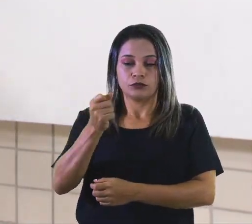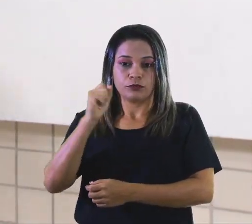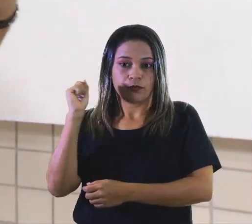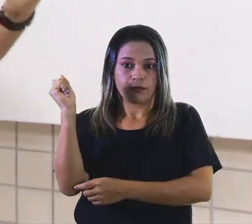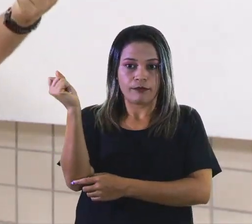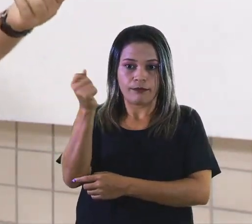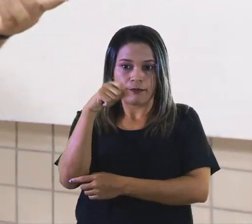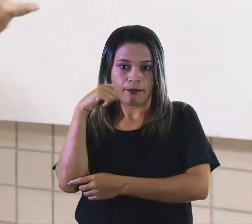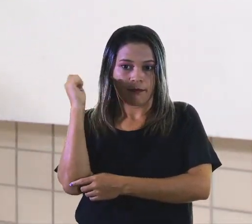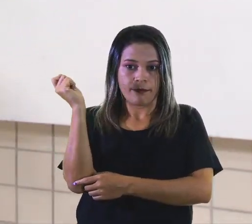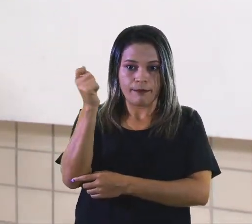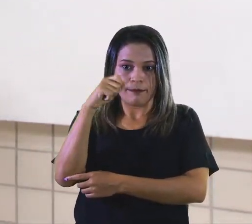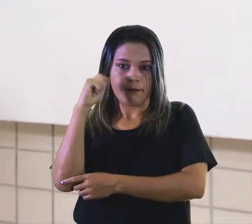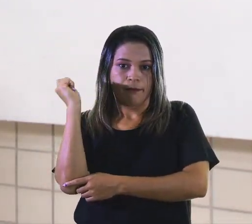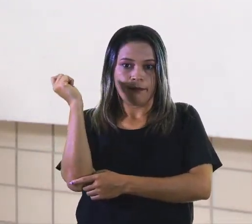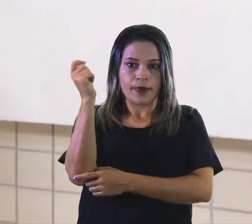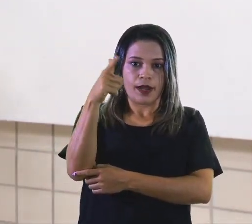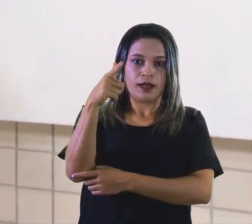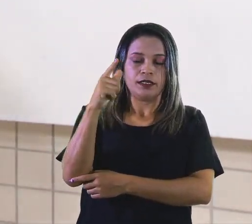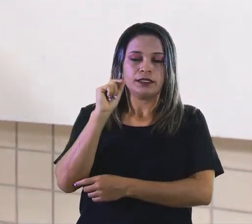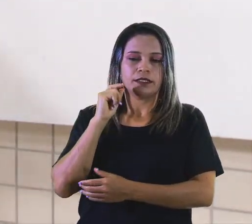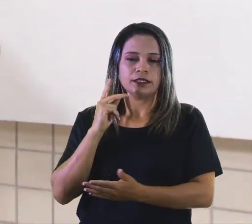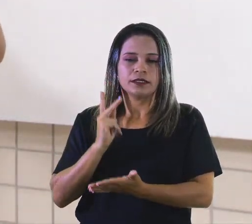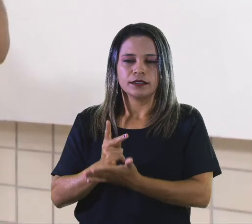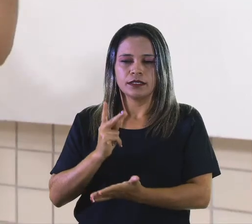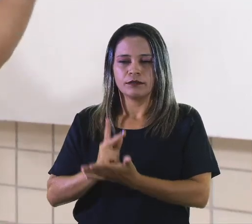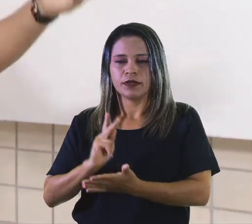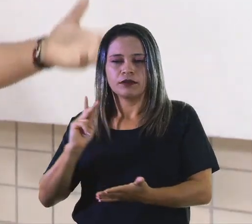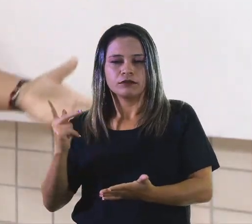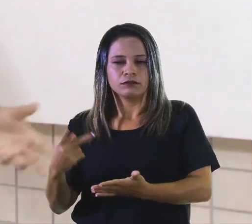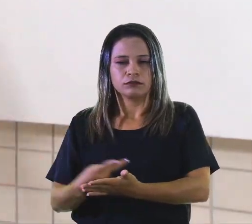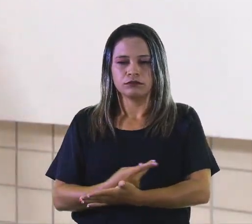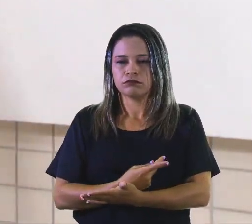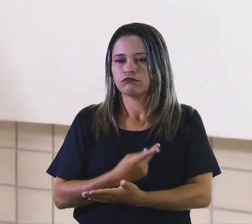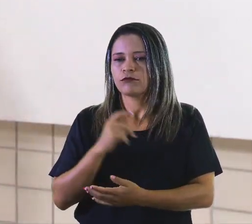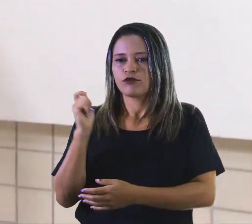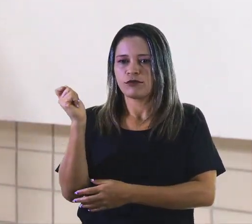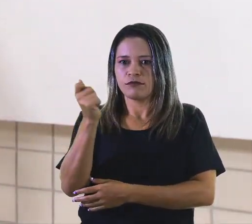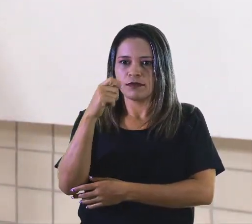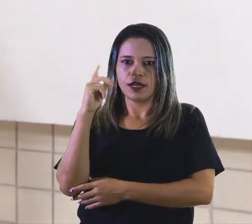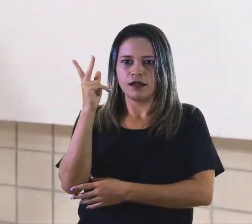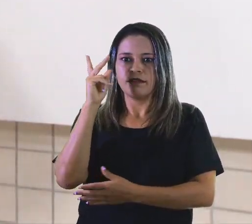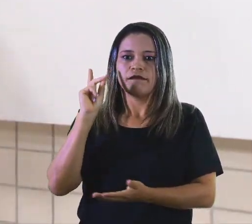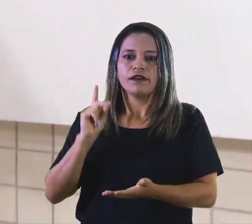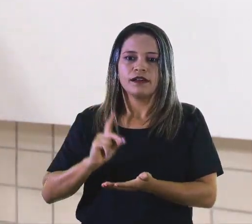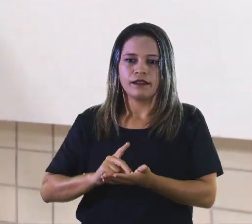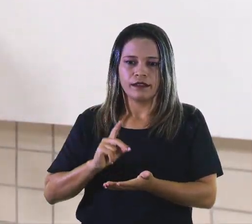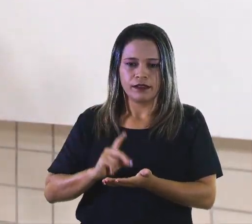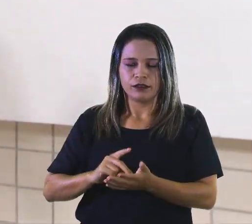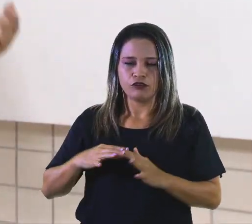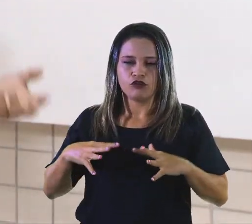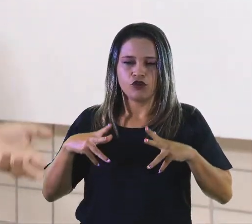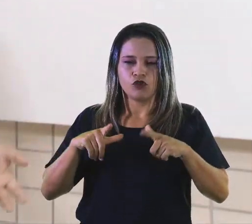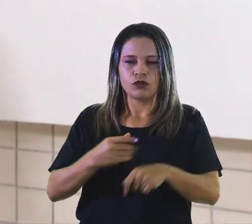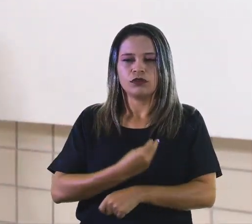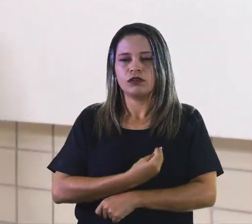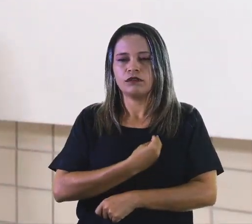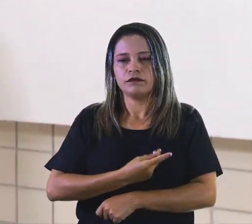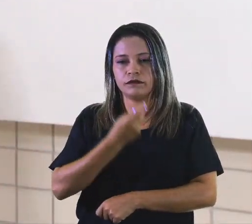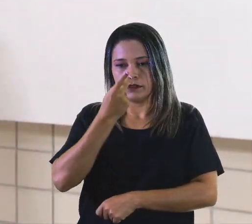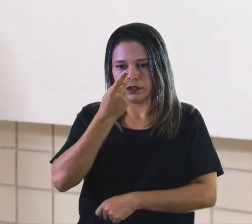que o conto de fadas sempre acontece alguma coisa mágica, né? Na verdade, toda a vida de Pinóquio